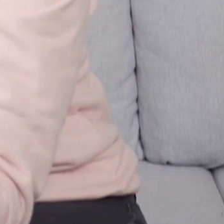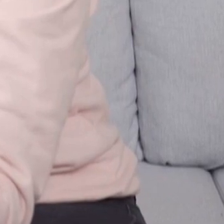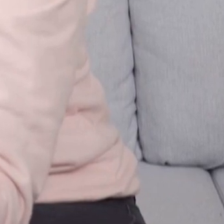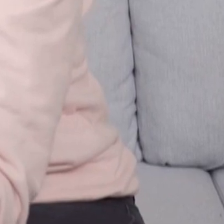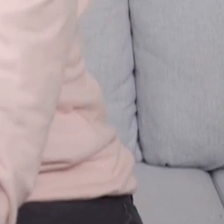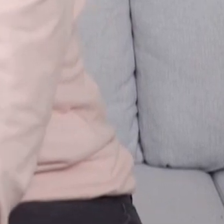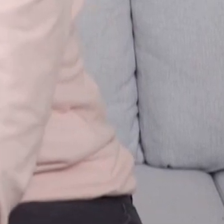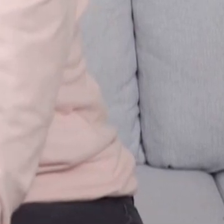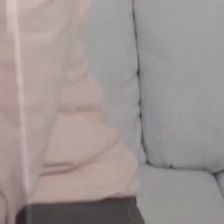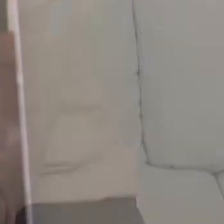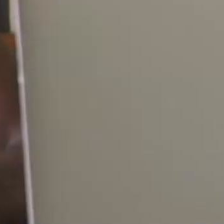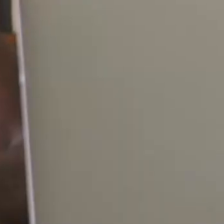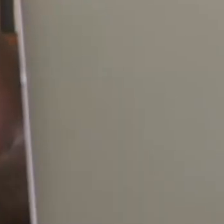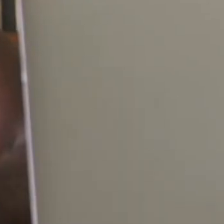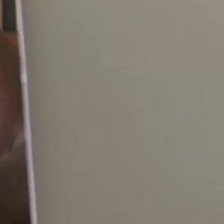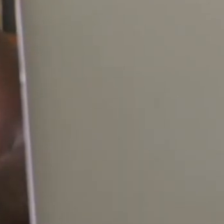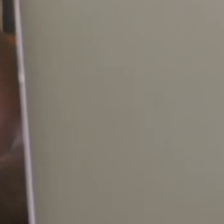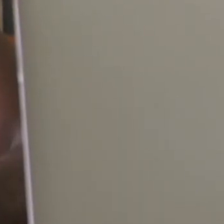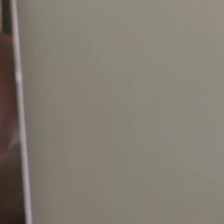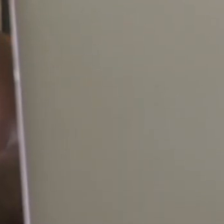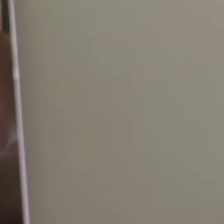grande daquele que vai deixando